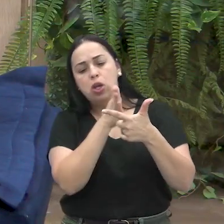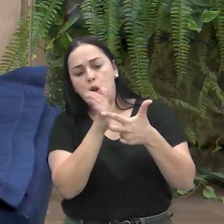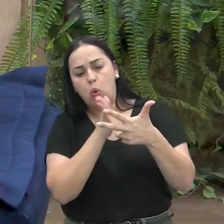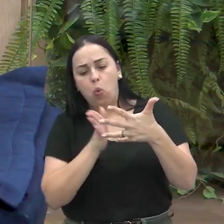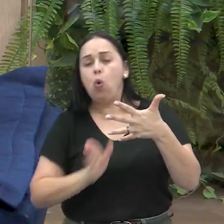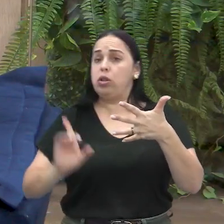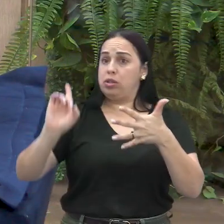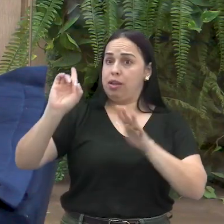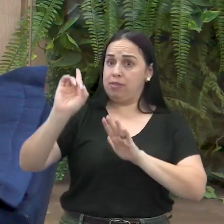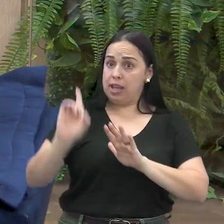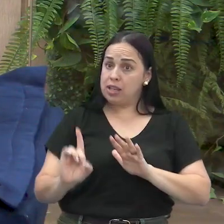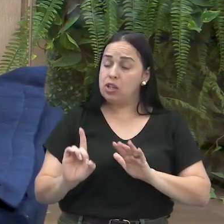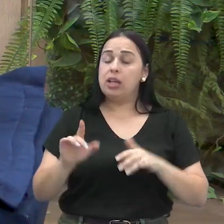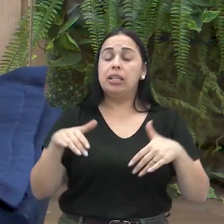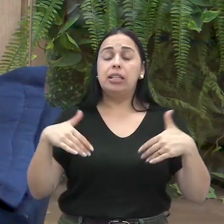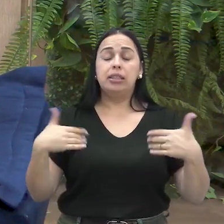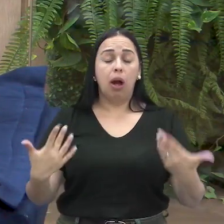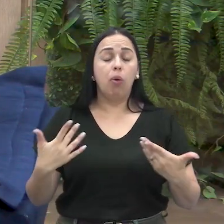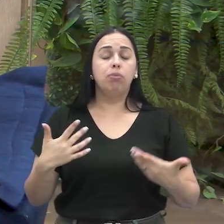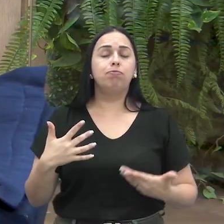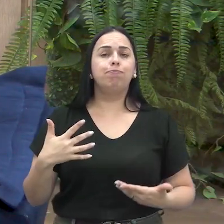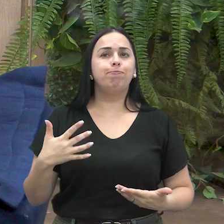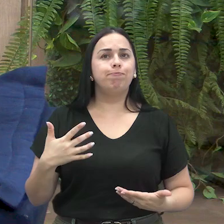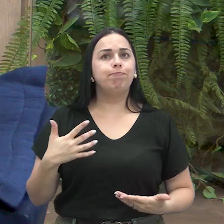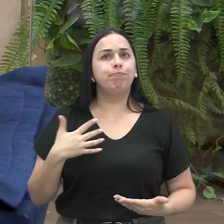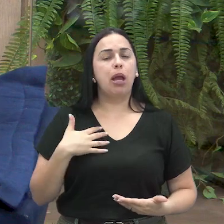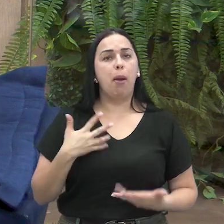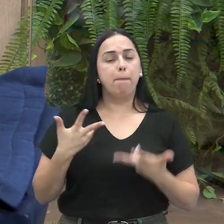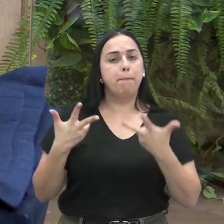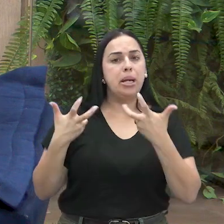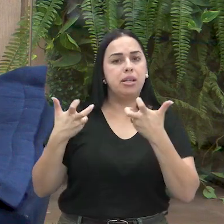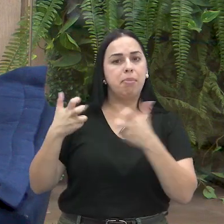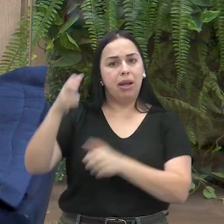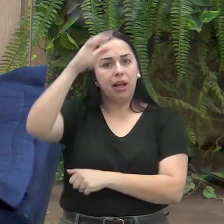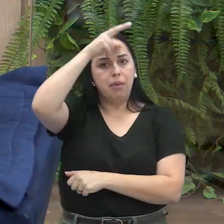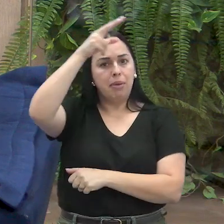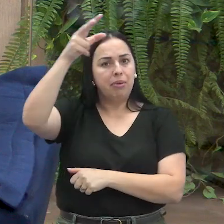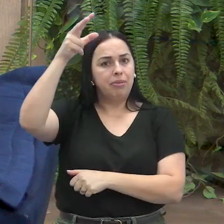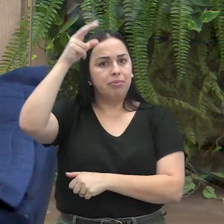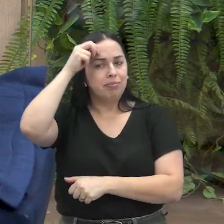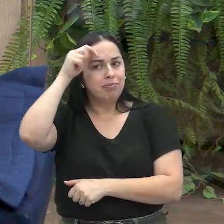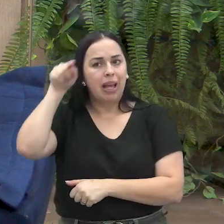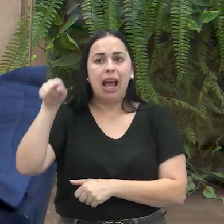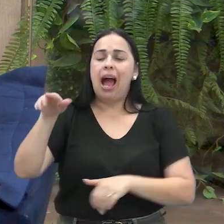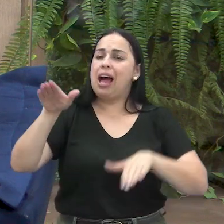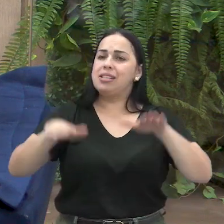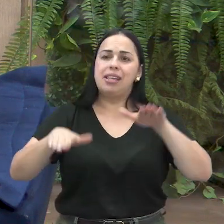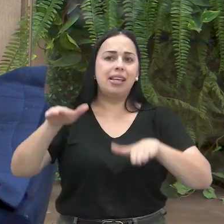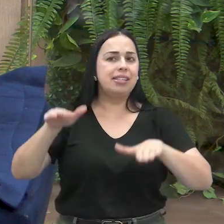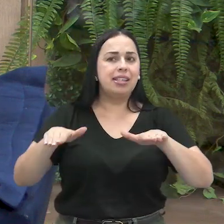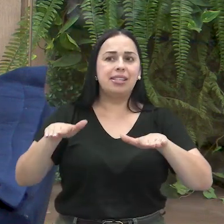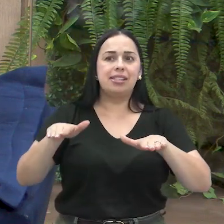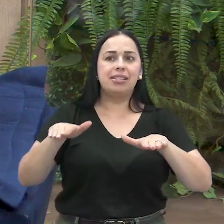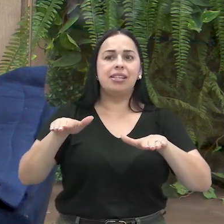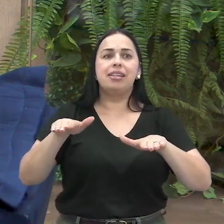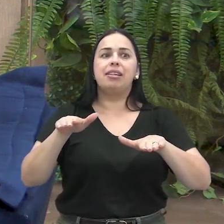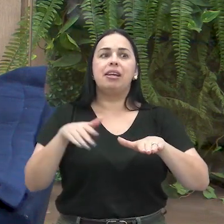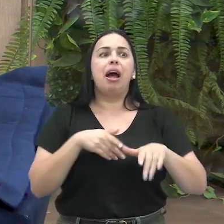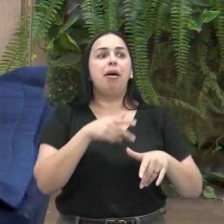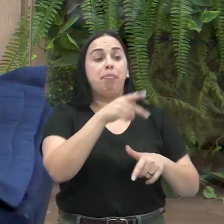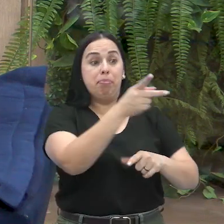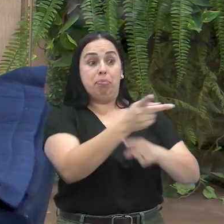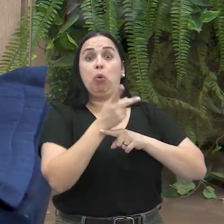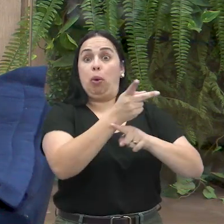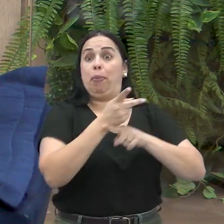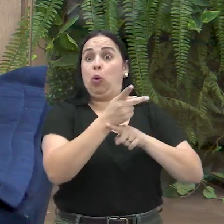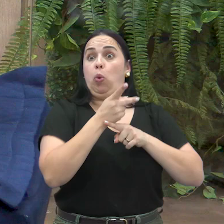autismo e com outras deficiências. E a gente sente que a administração pública ela não vai no mesmo ritmo das demandas